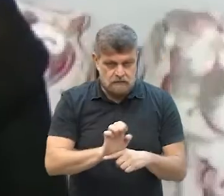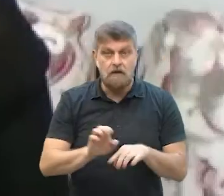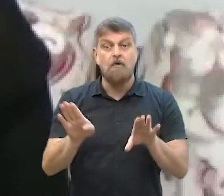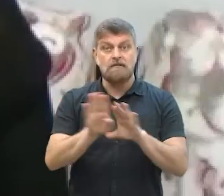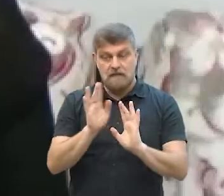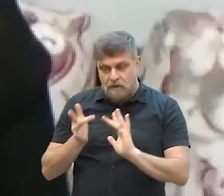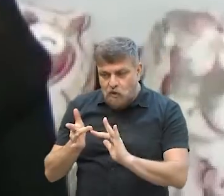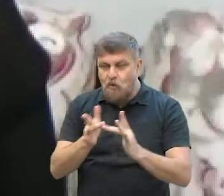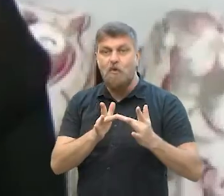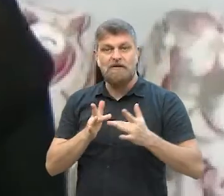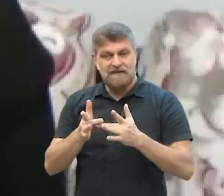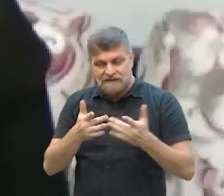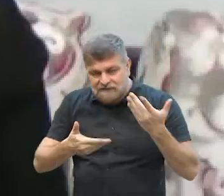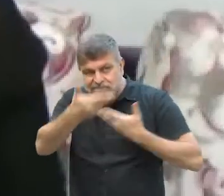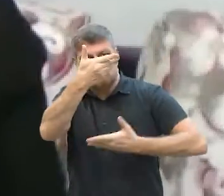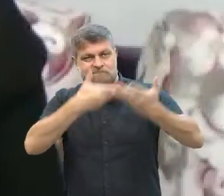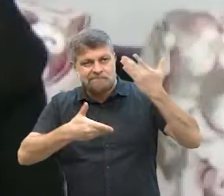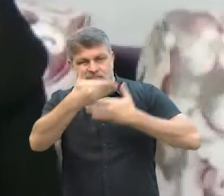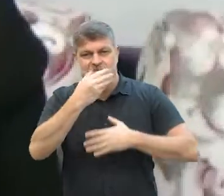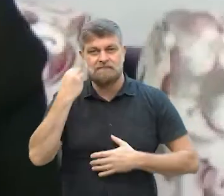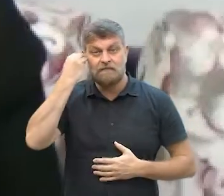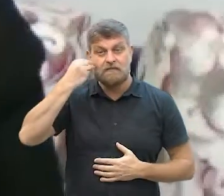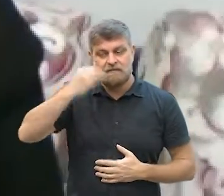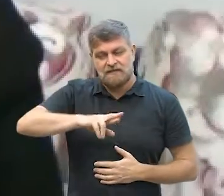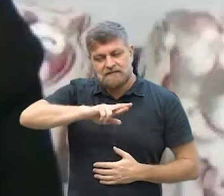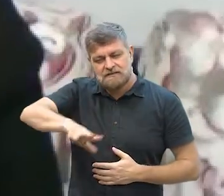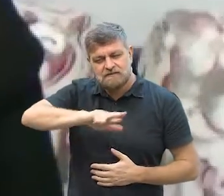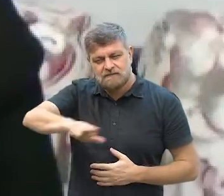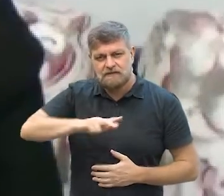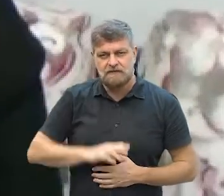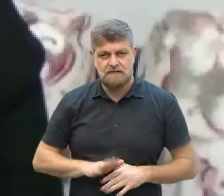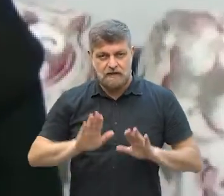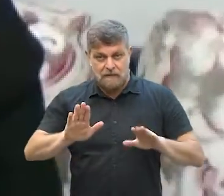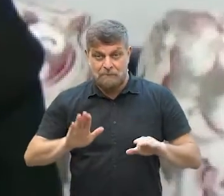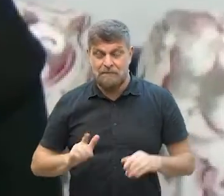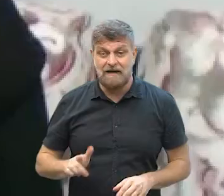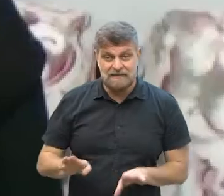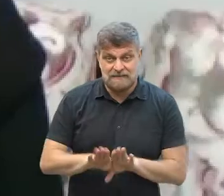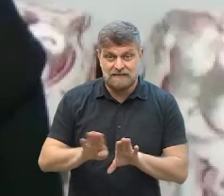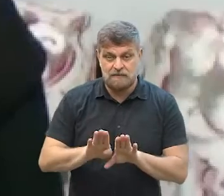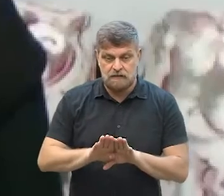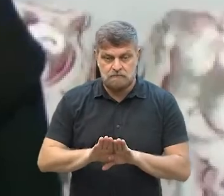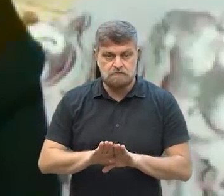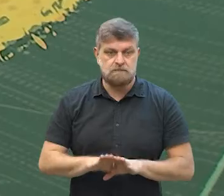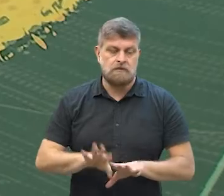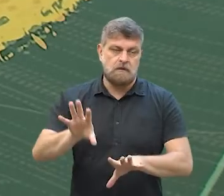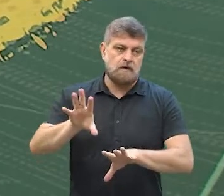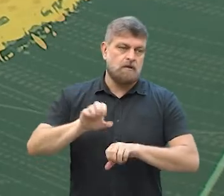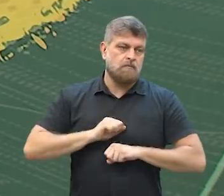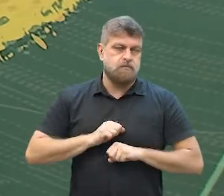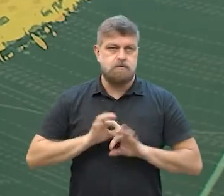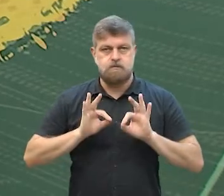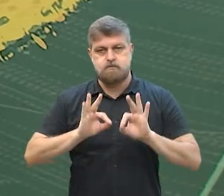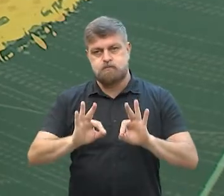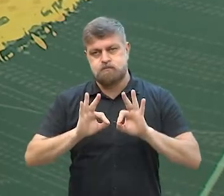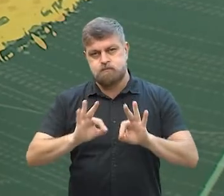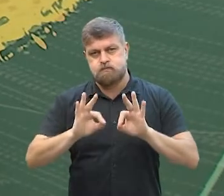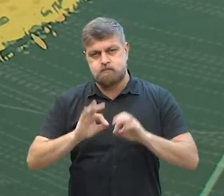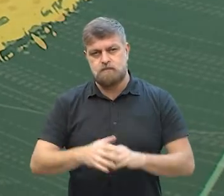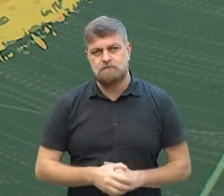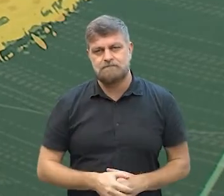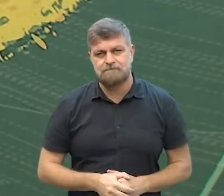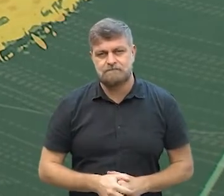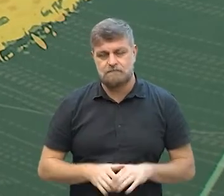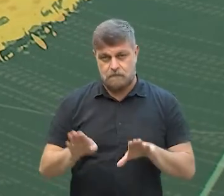a gente. Foi uma experiência diferente, mas ao mesmo tempo foi bem agregadora. Tá vendo? É nesse ponto que eu